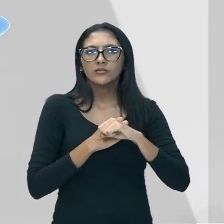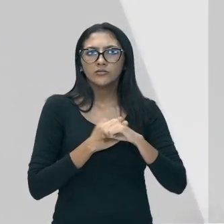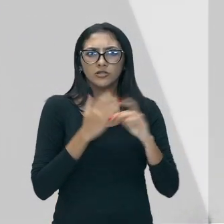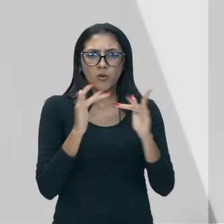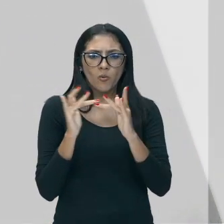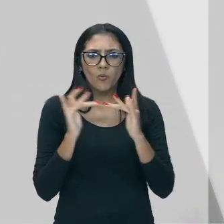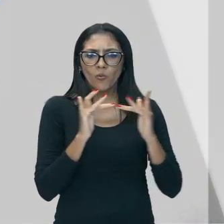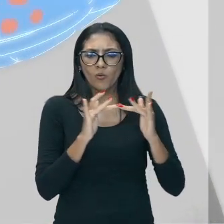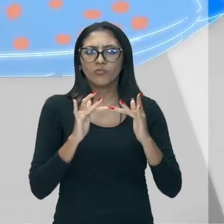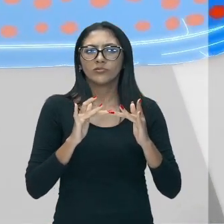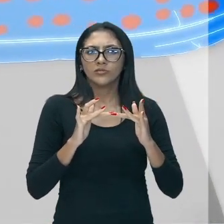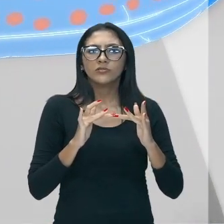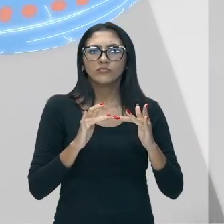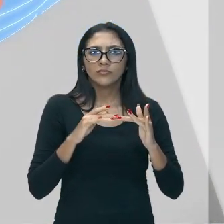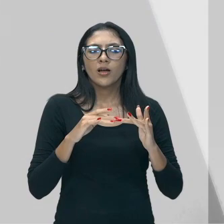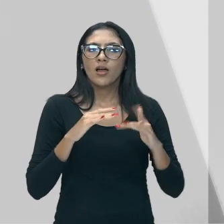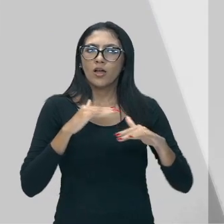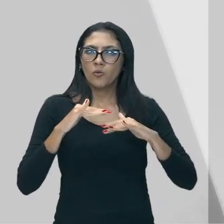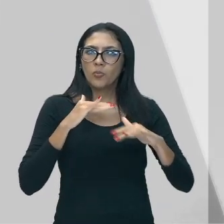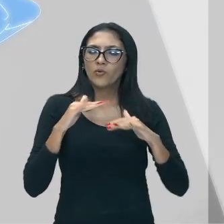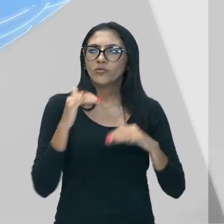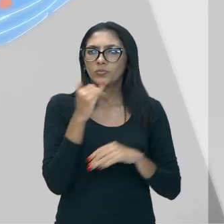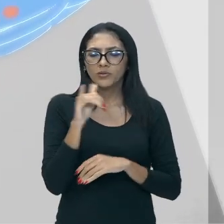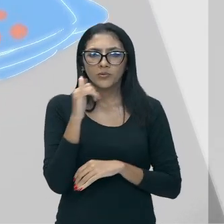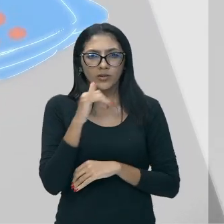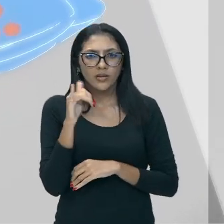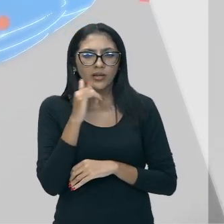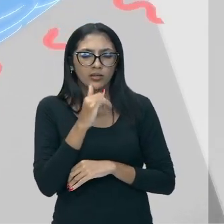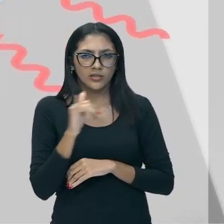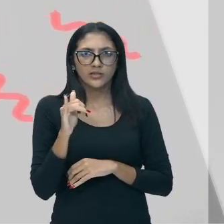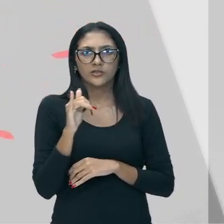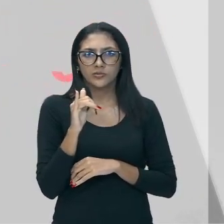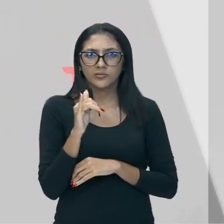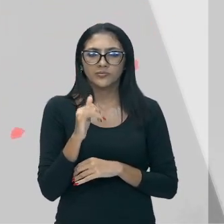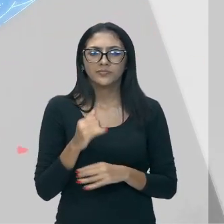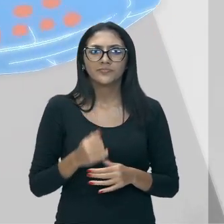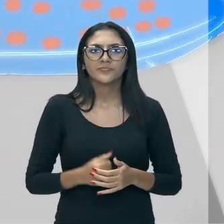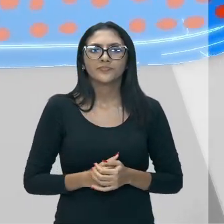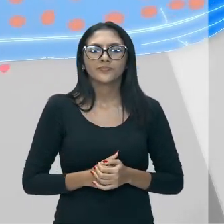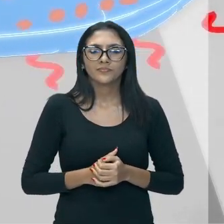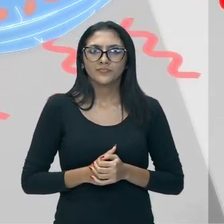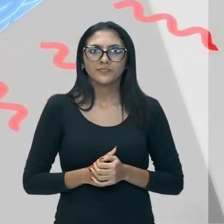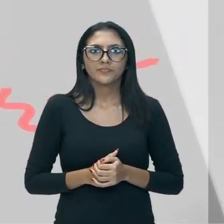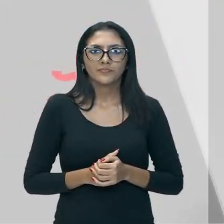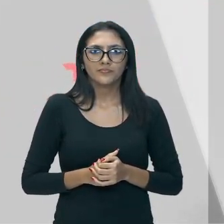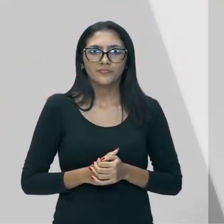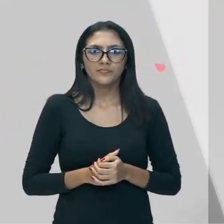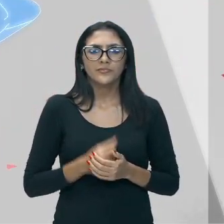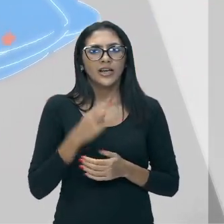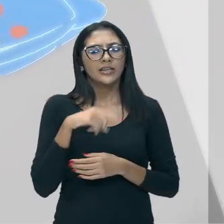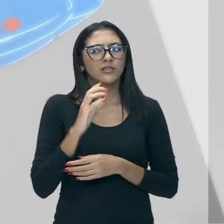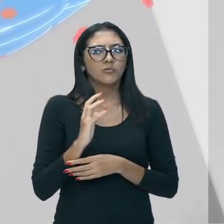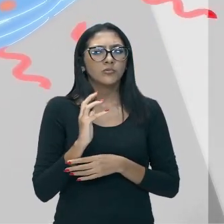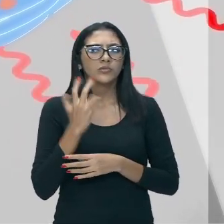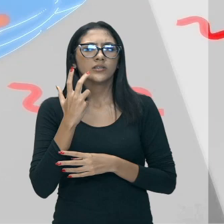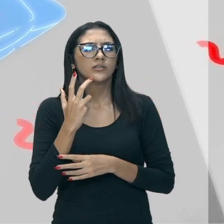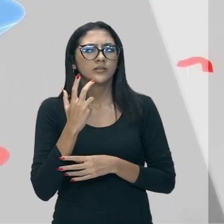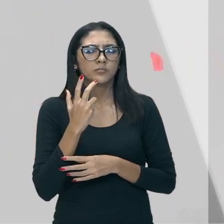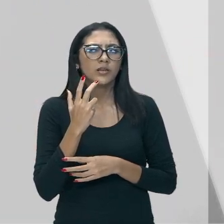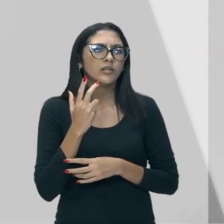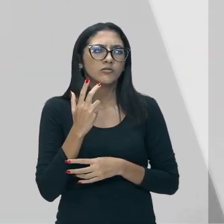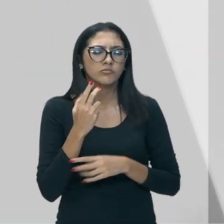que constituem essa estrutura aí cristalina do material. Esse efeito consiste em